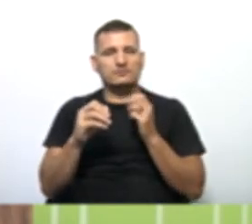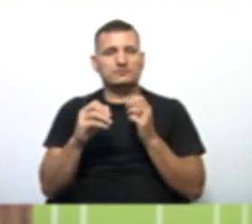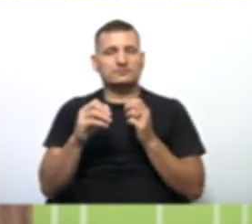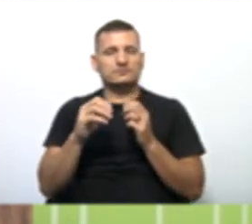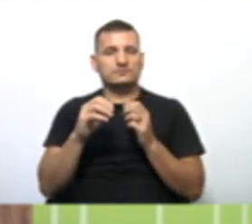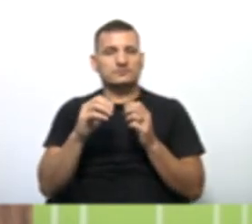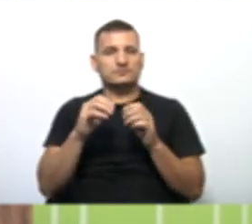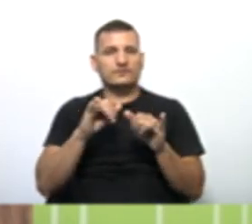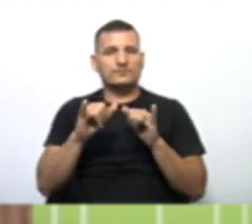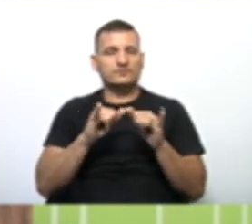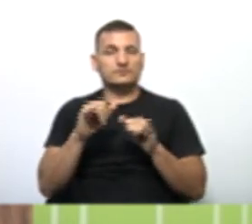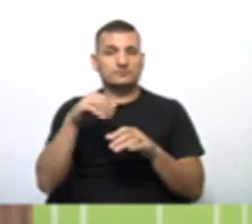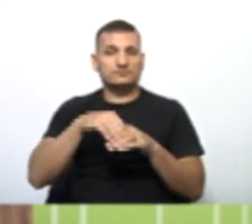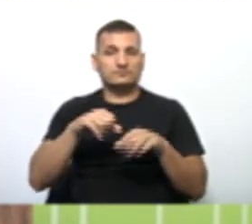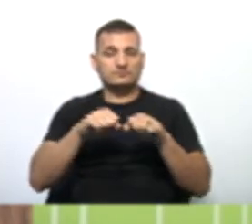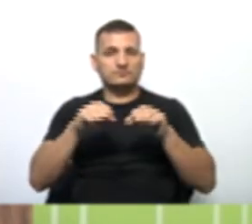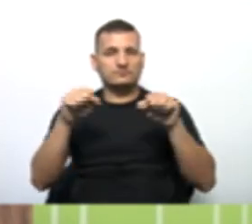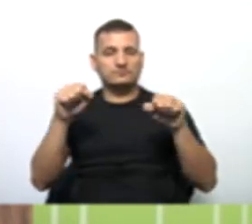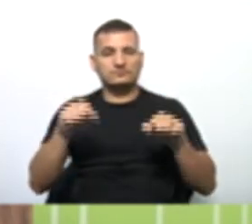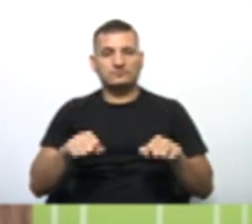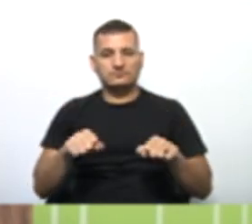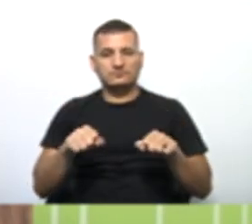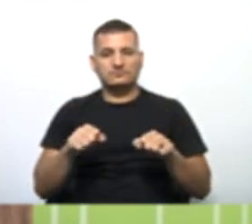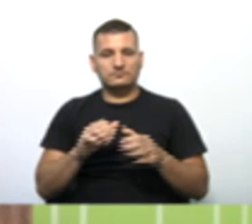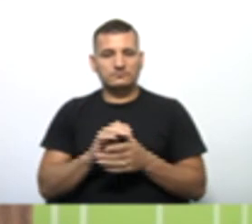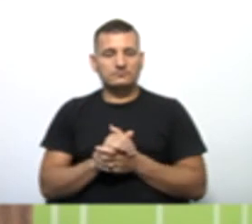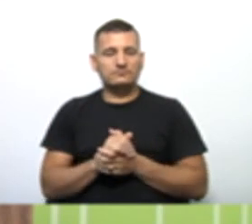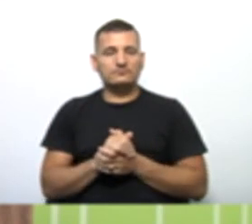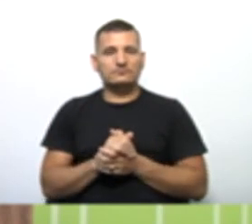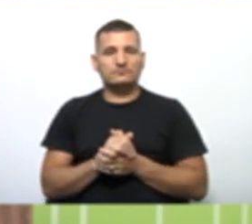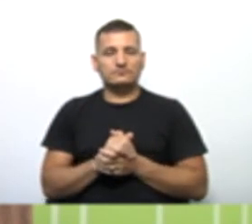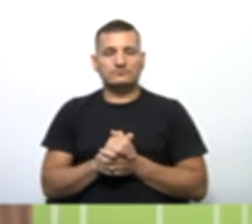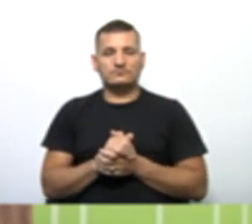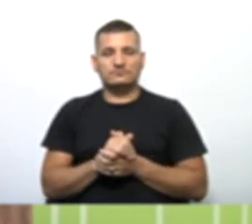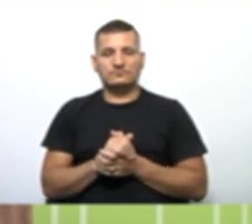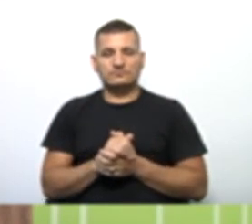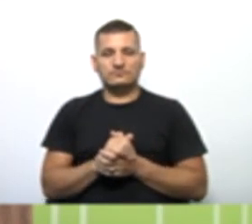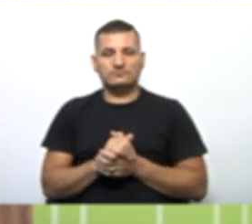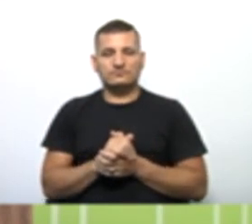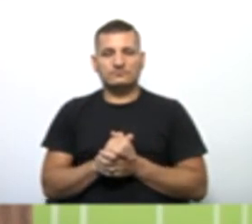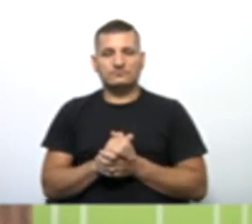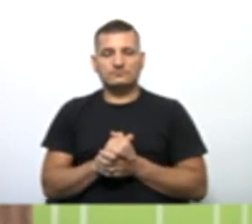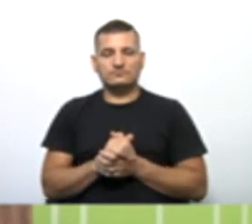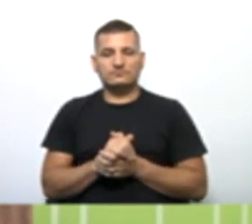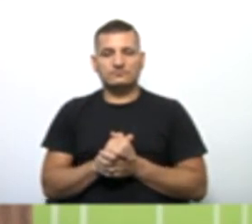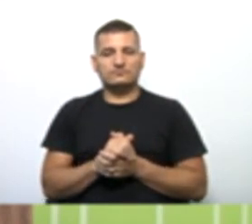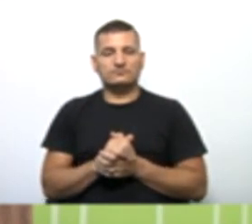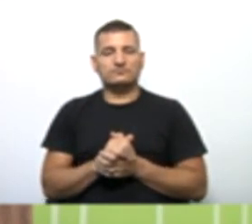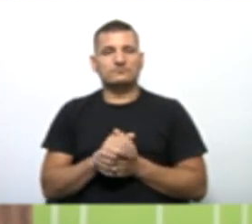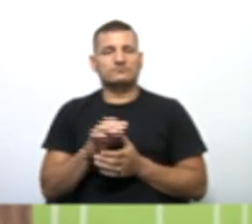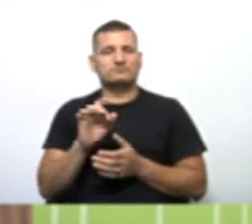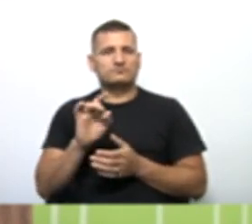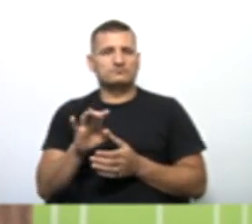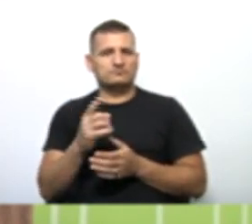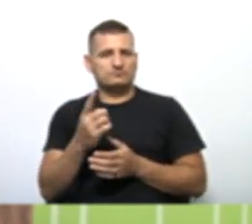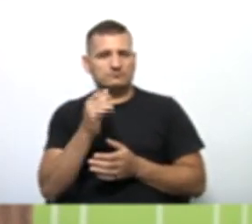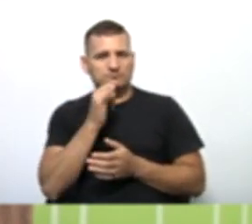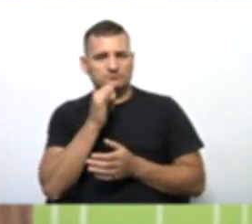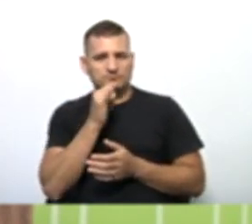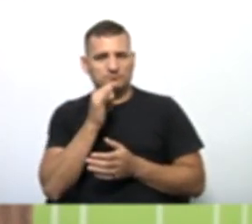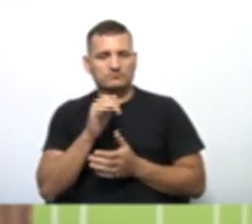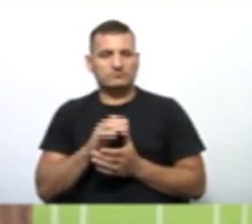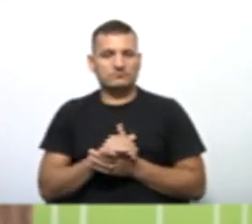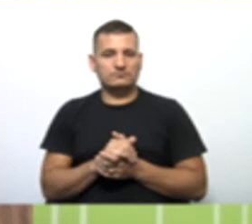sistema de informação utilizado para fazer aquele procedimento. Sendo que aquele procedimento é um dos exemplos, né? Pode ser qualquer